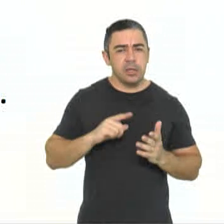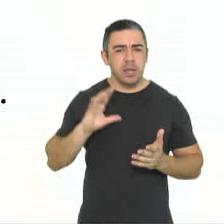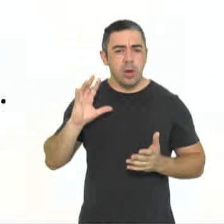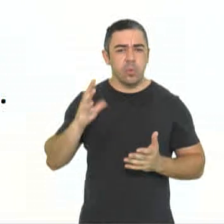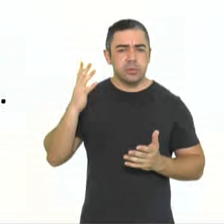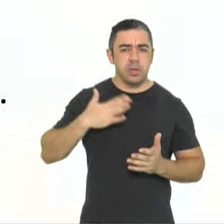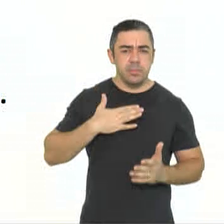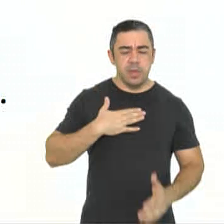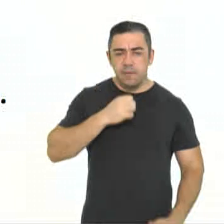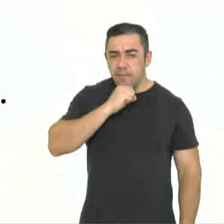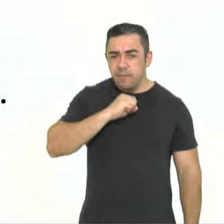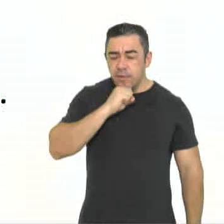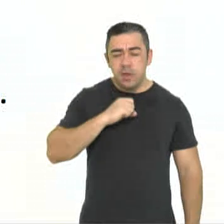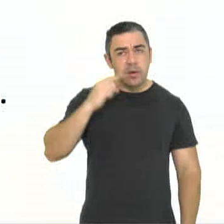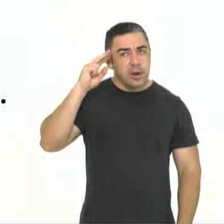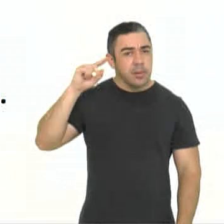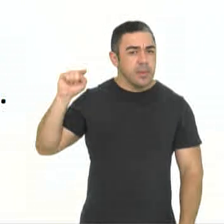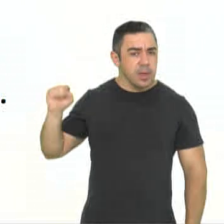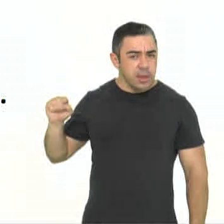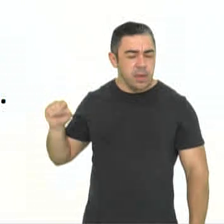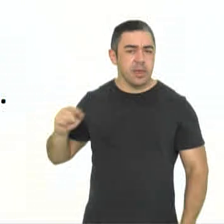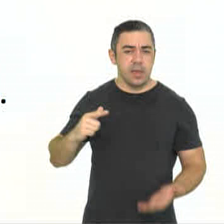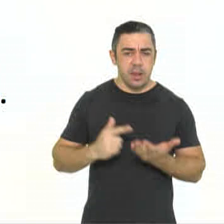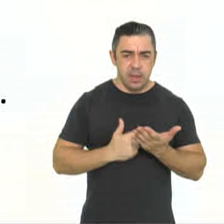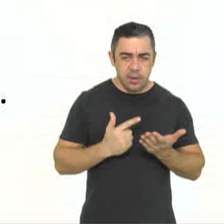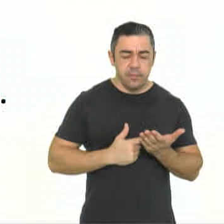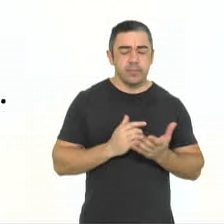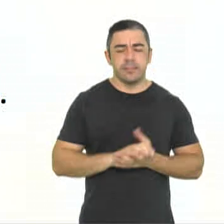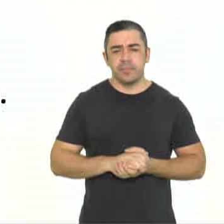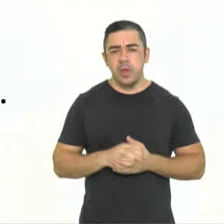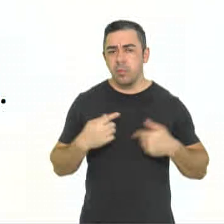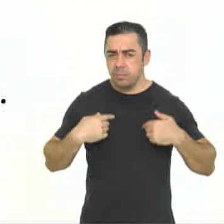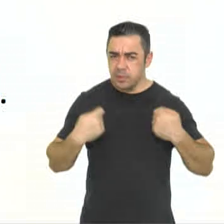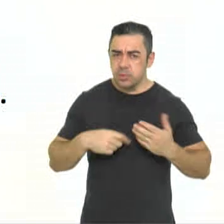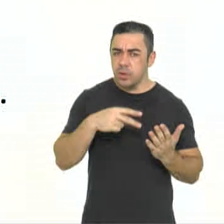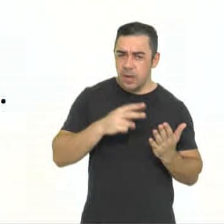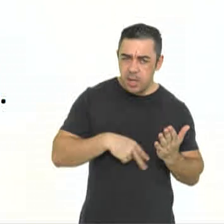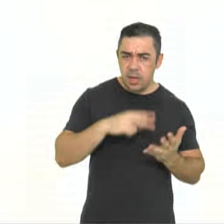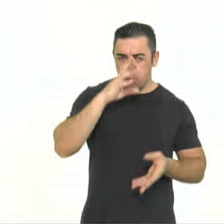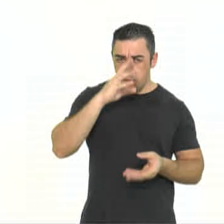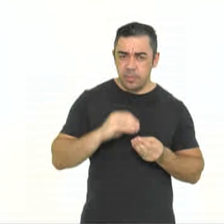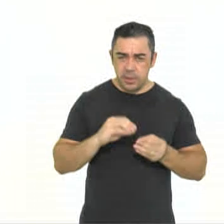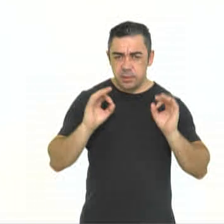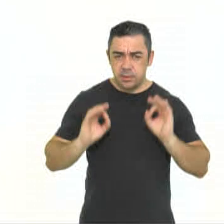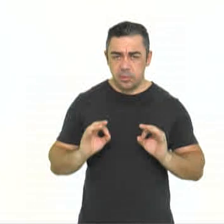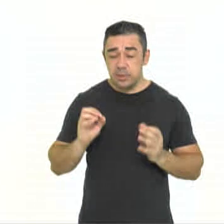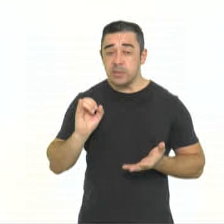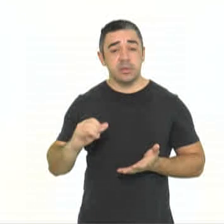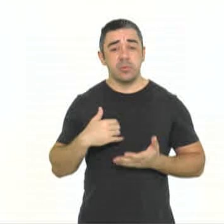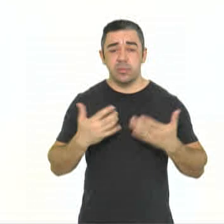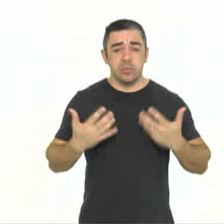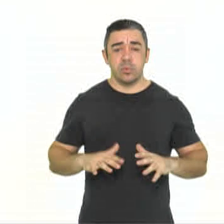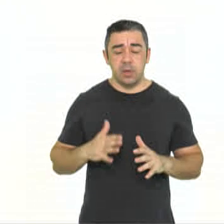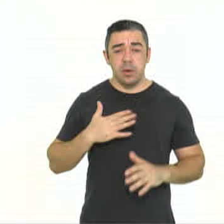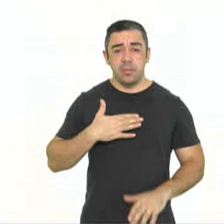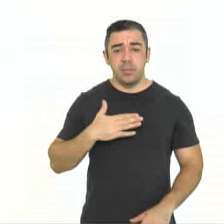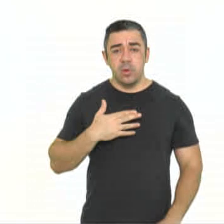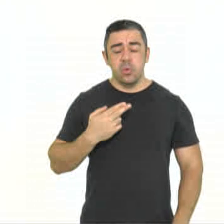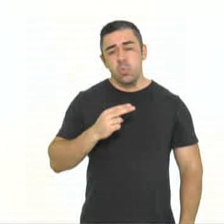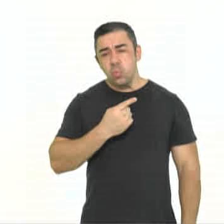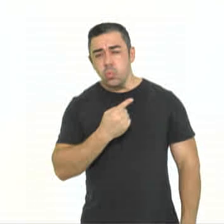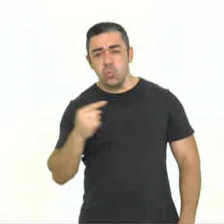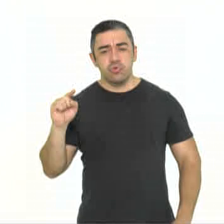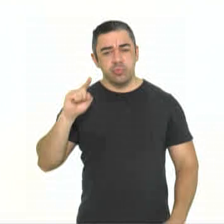minha velhice, que me lembrei do talismã da família. Tenho que o ler, que o compreender, se não quero que os meus últimos